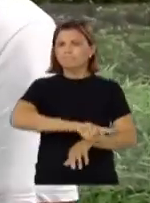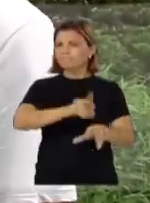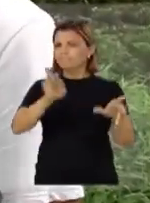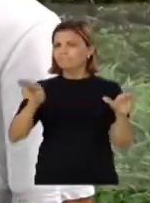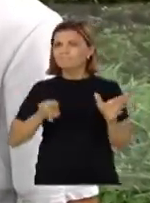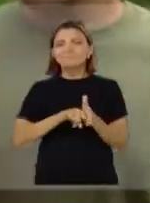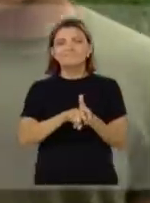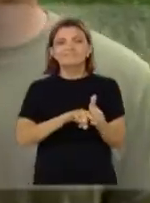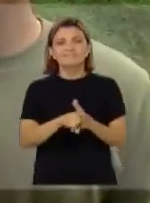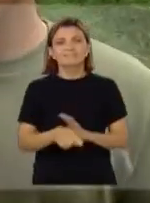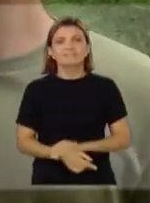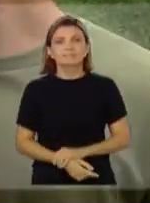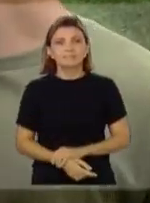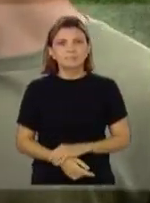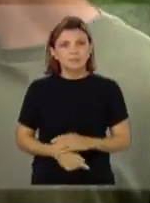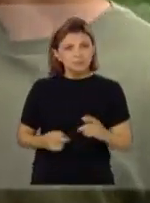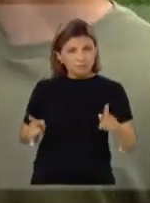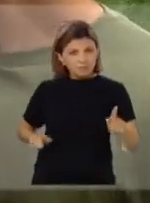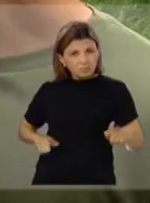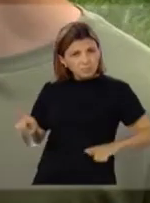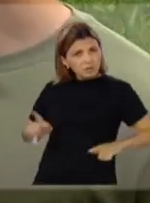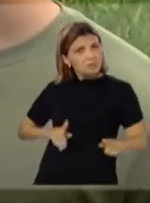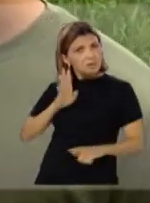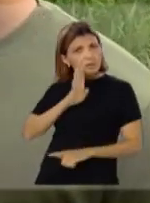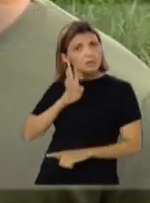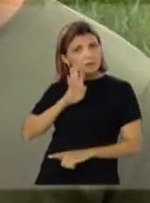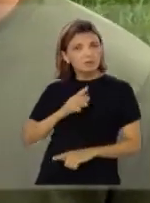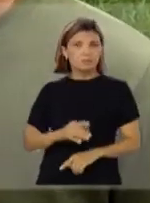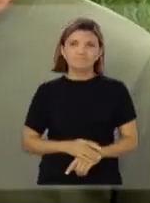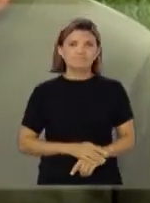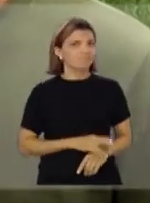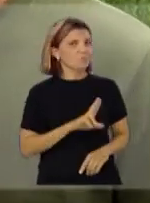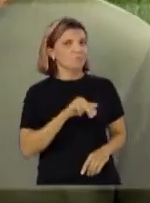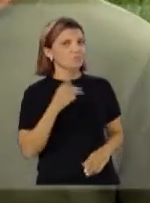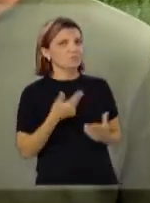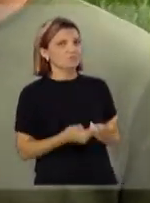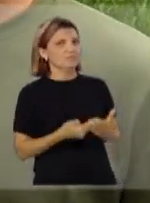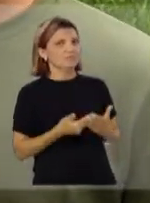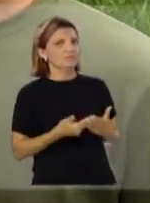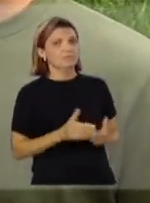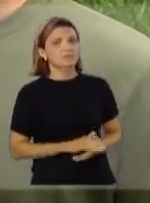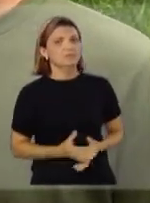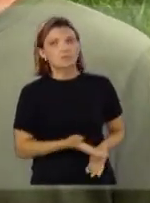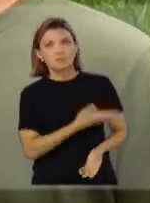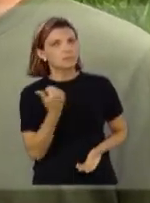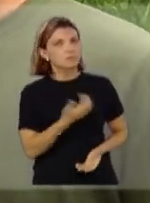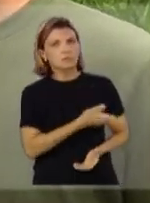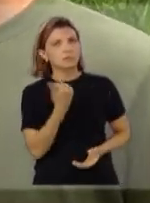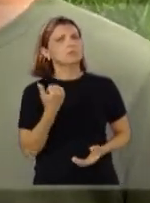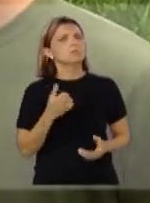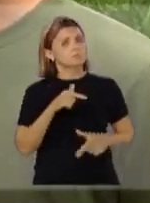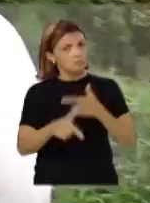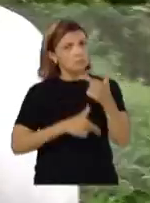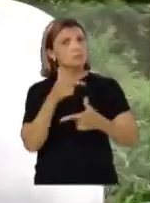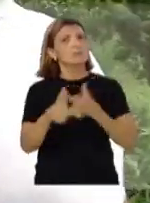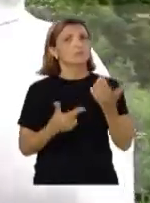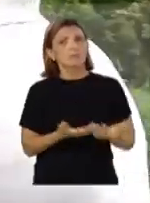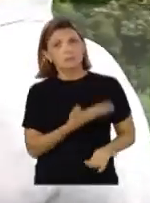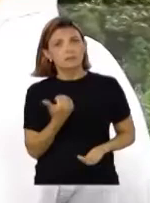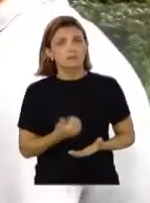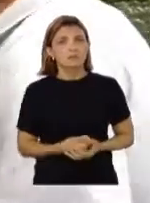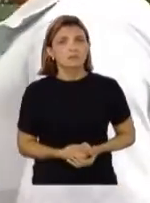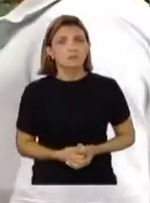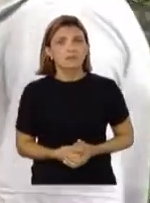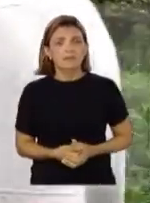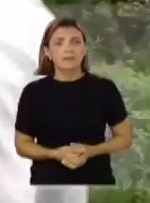maior biodiversidade do planeta Tiago você falou que seu primo elem Pass é super gente boa comigo ele não facilita pessoal vamos